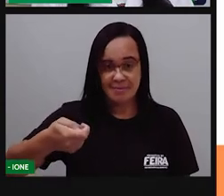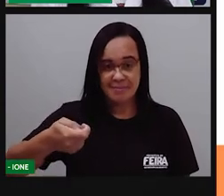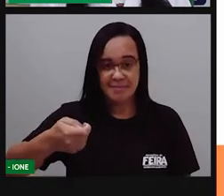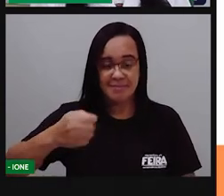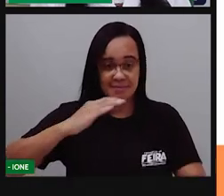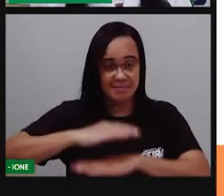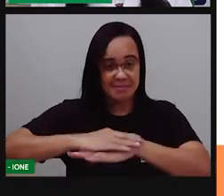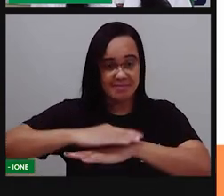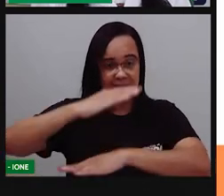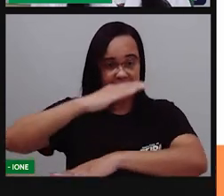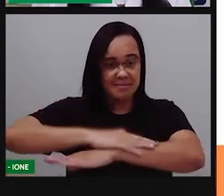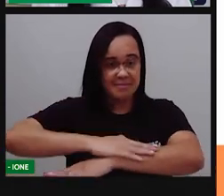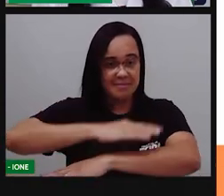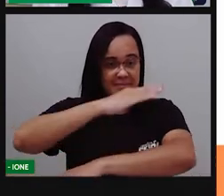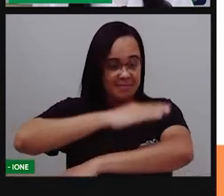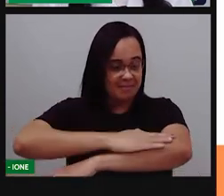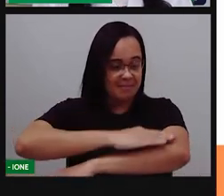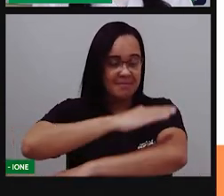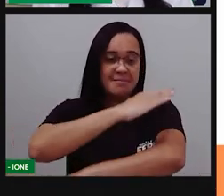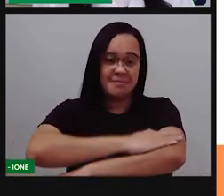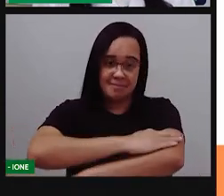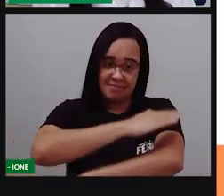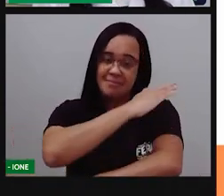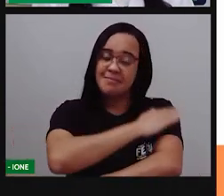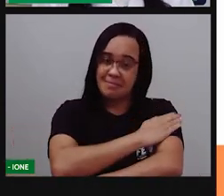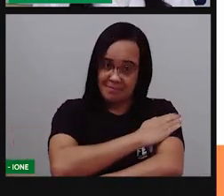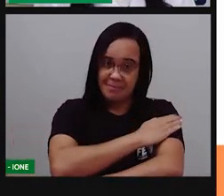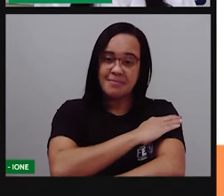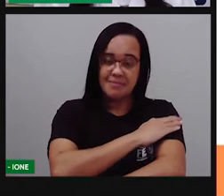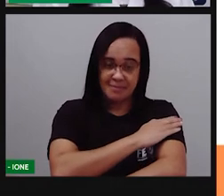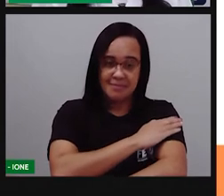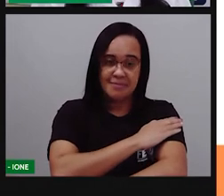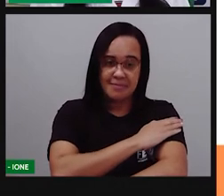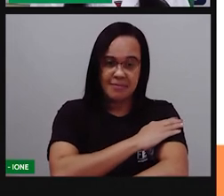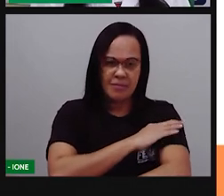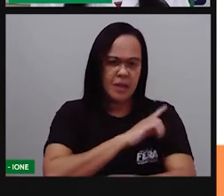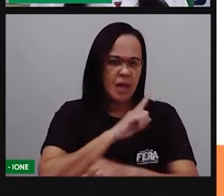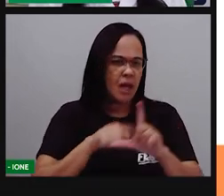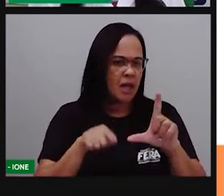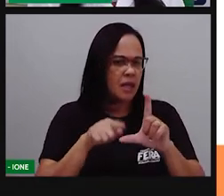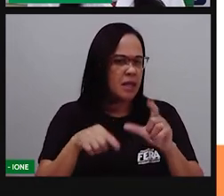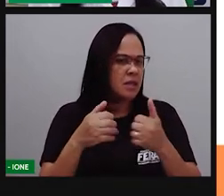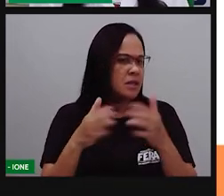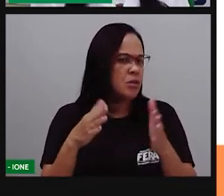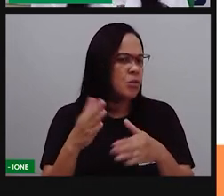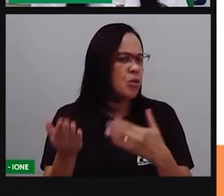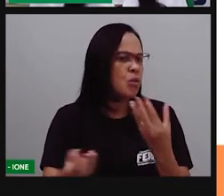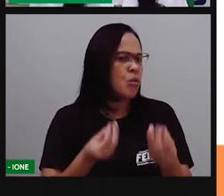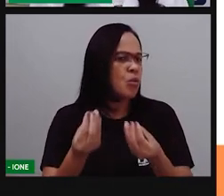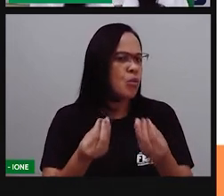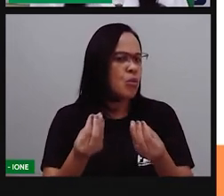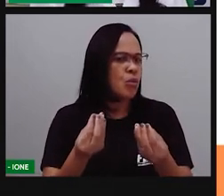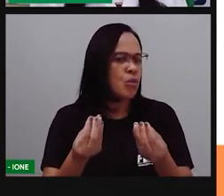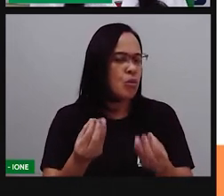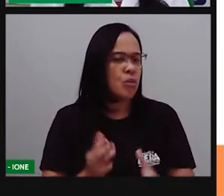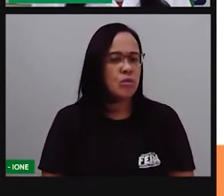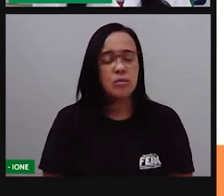e representando tá é isso está o começa com qual letra